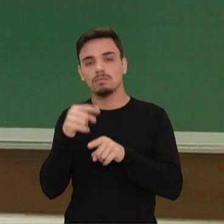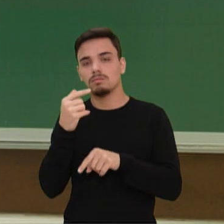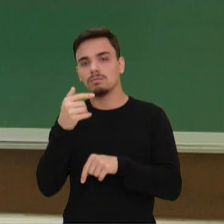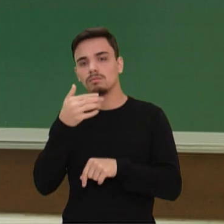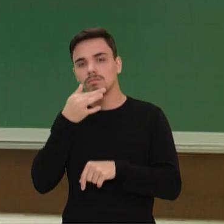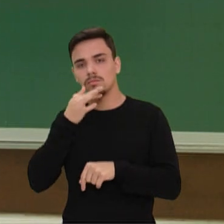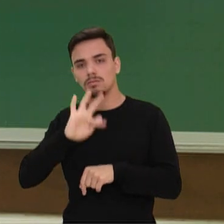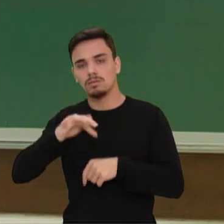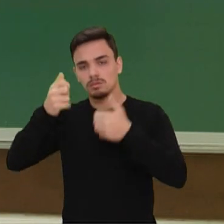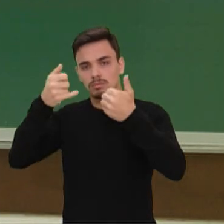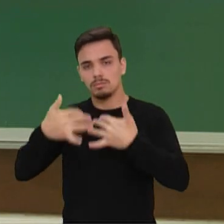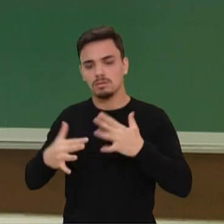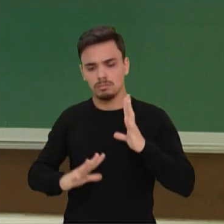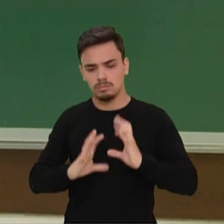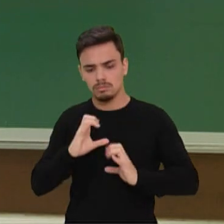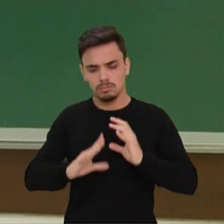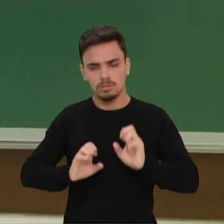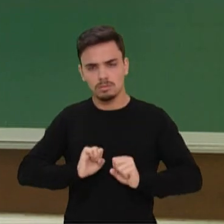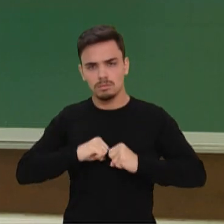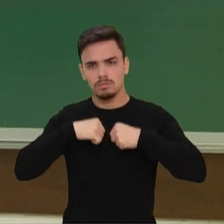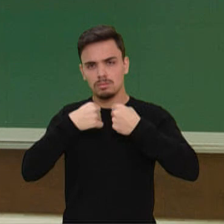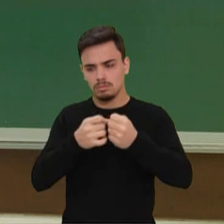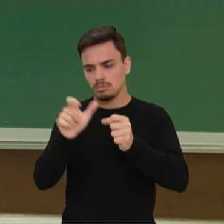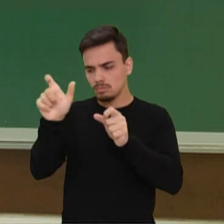entre forças que caracteriza a vida